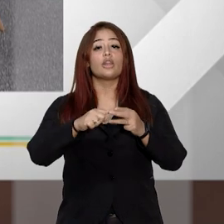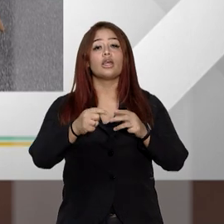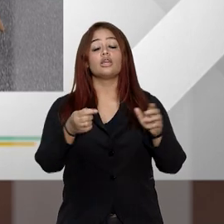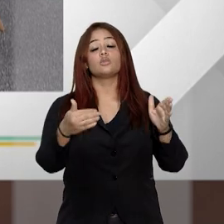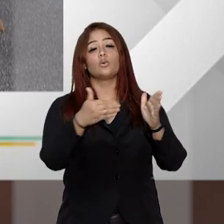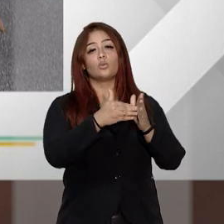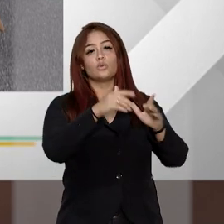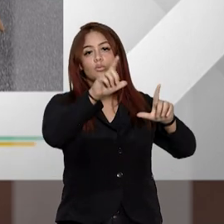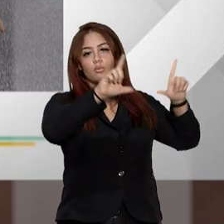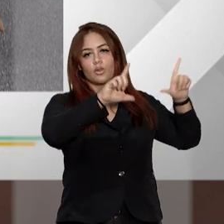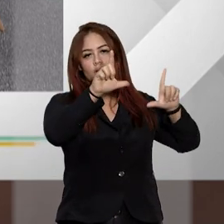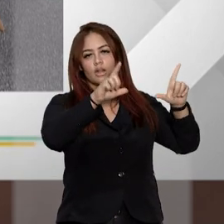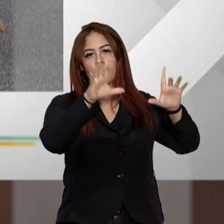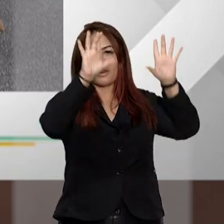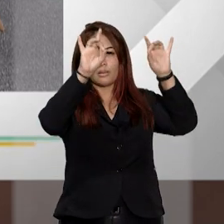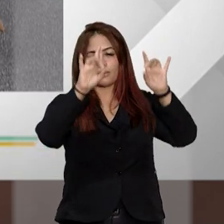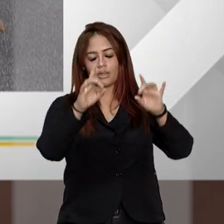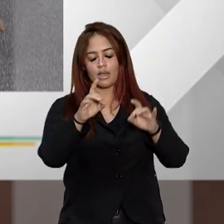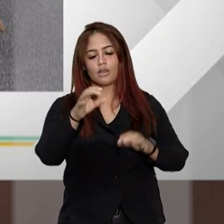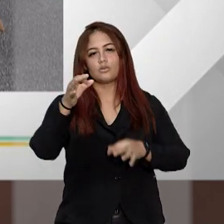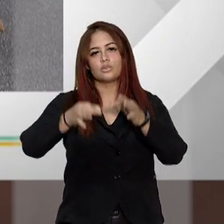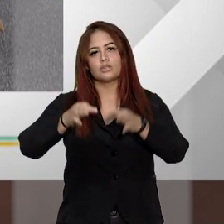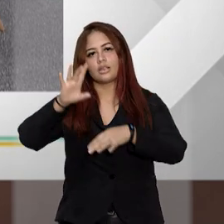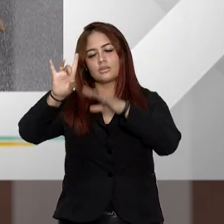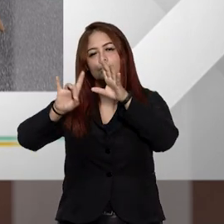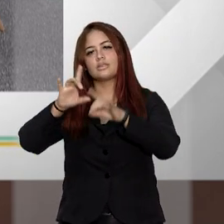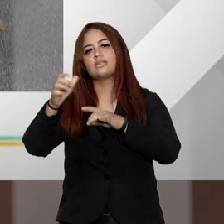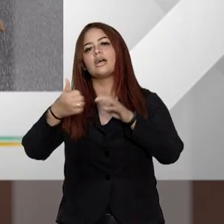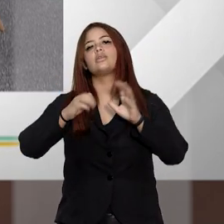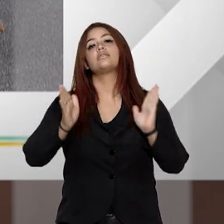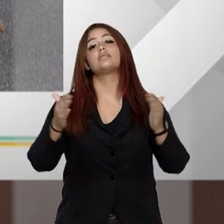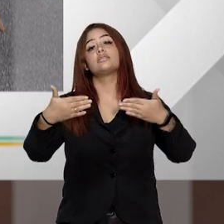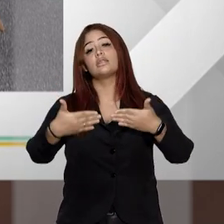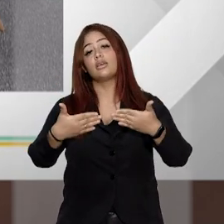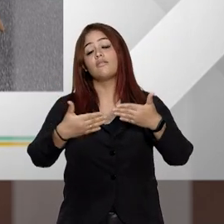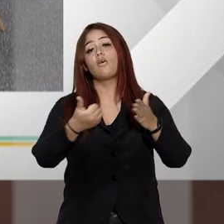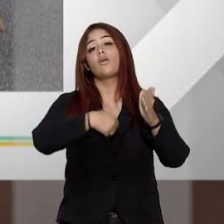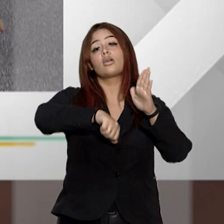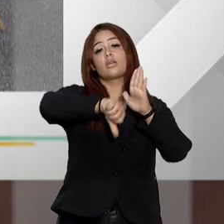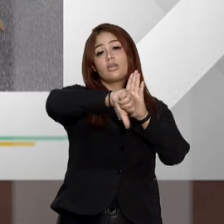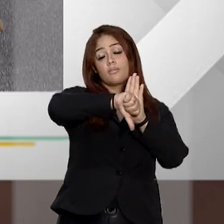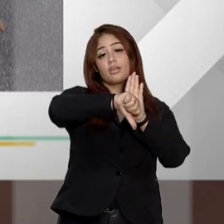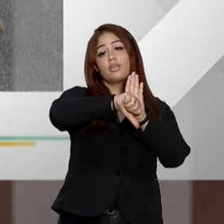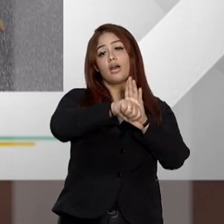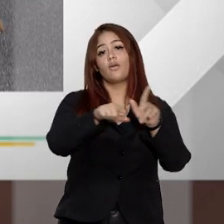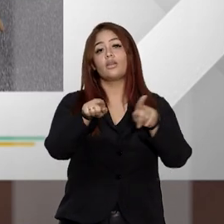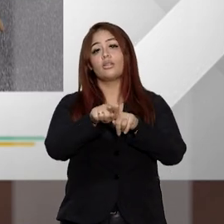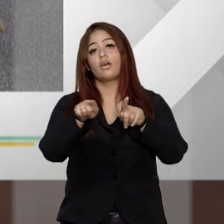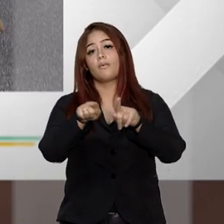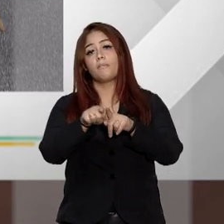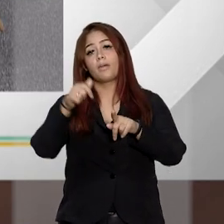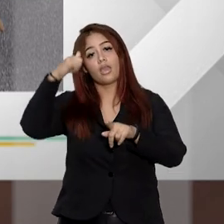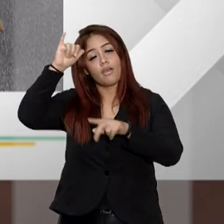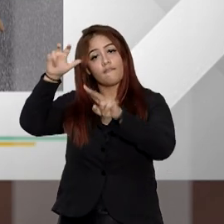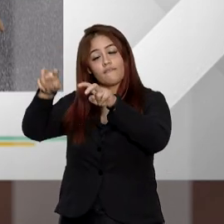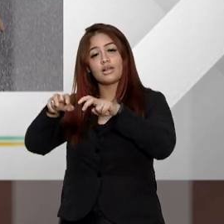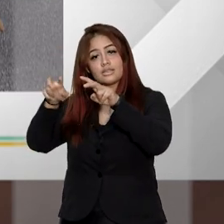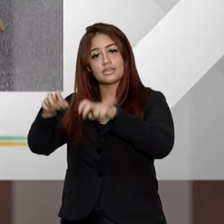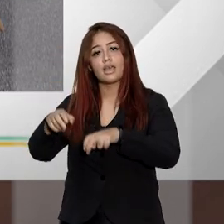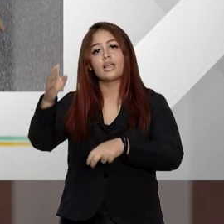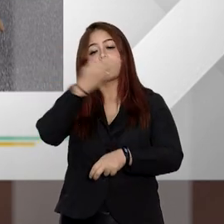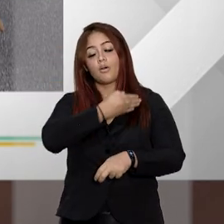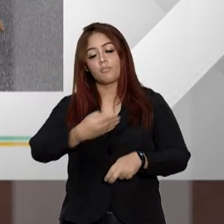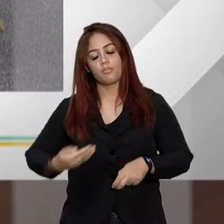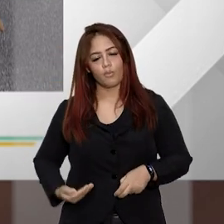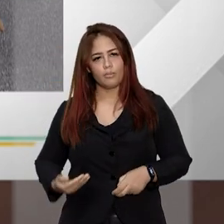programas, nós destacamos os Juizados Especiais Cíveis, os Juizados Especiais Criminais e os Juizados Especiais da Fazenda